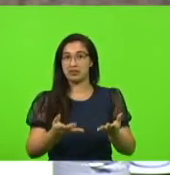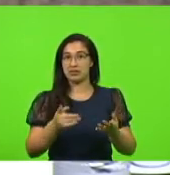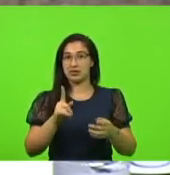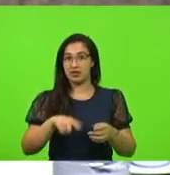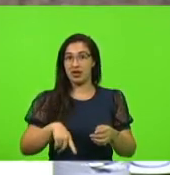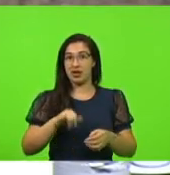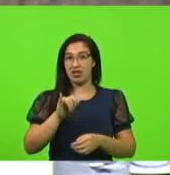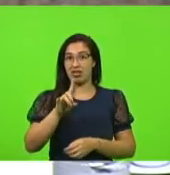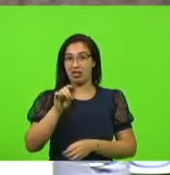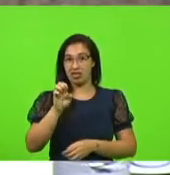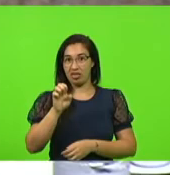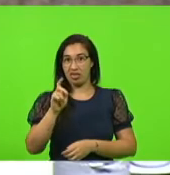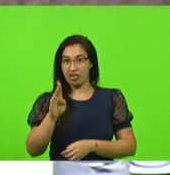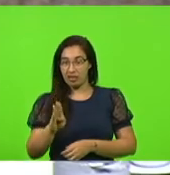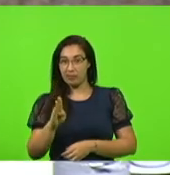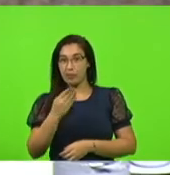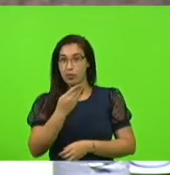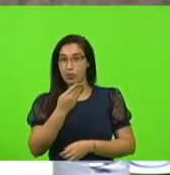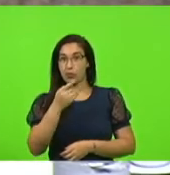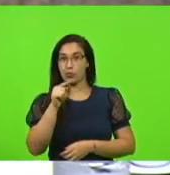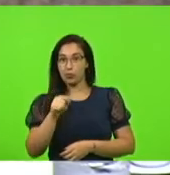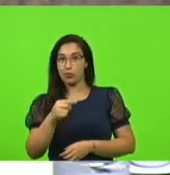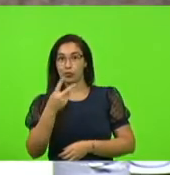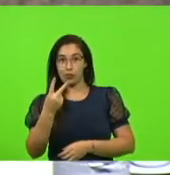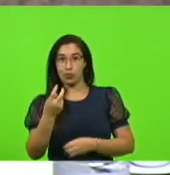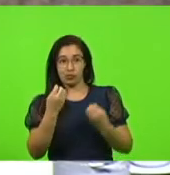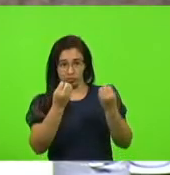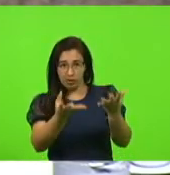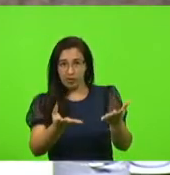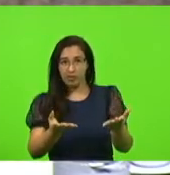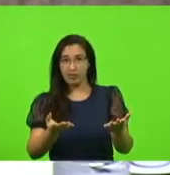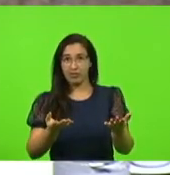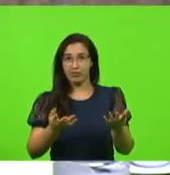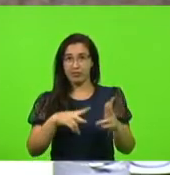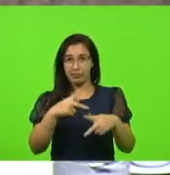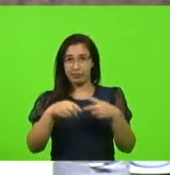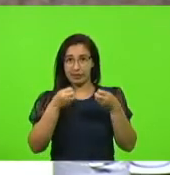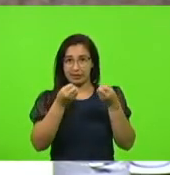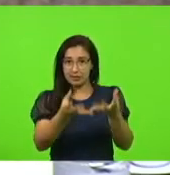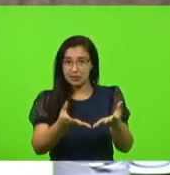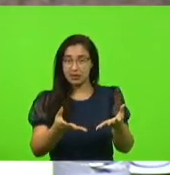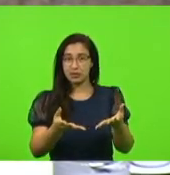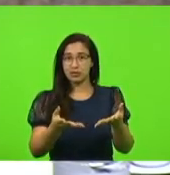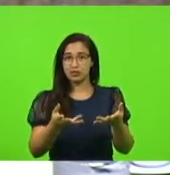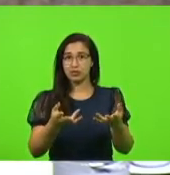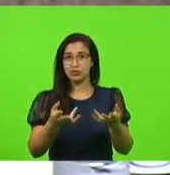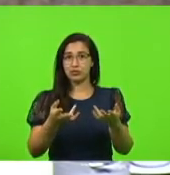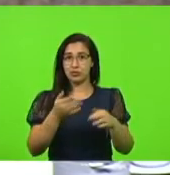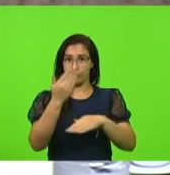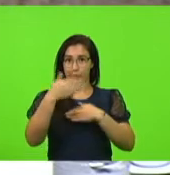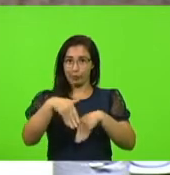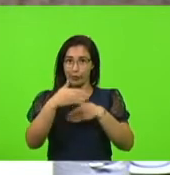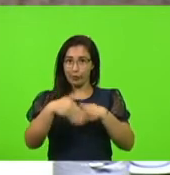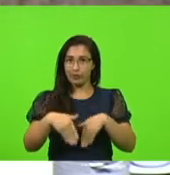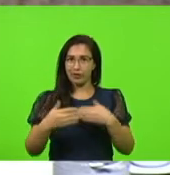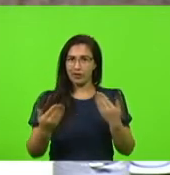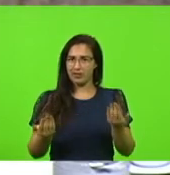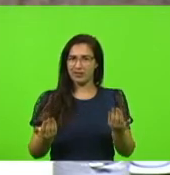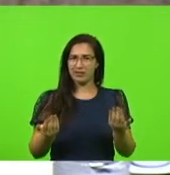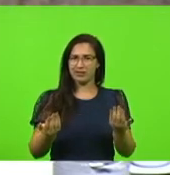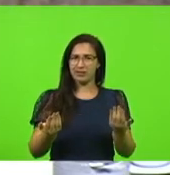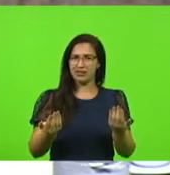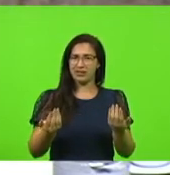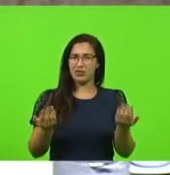4.2. Não vão dar presente para eles também no vestibular. E é por isso que isso vai de mal